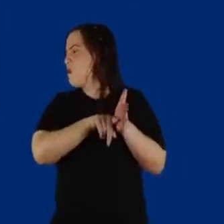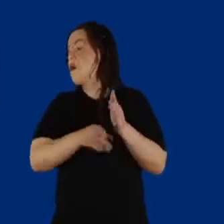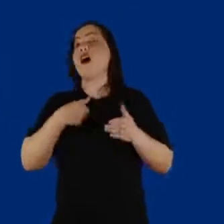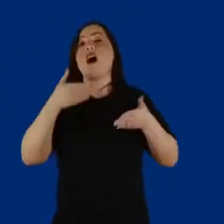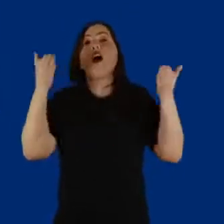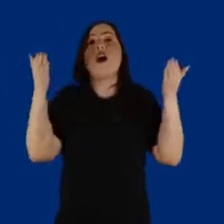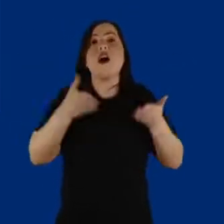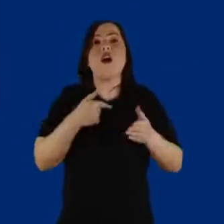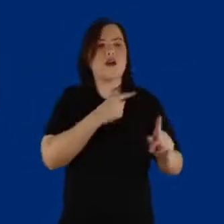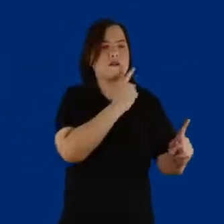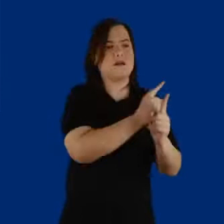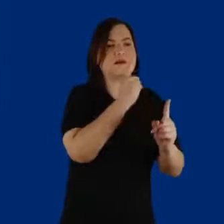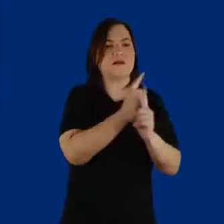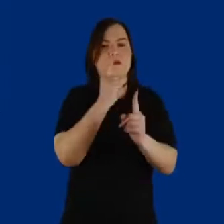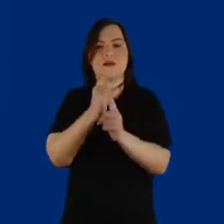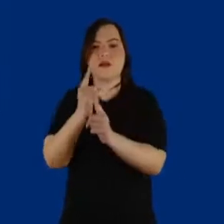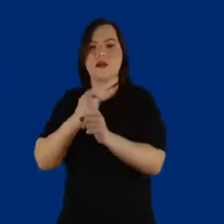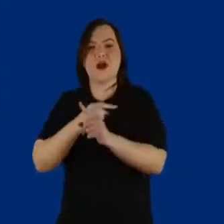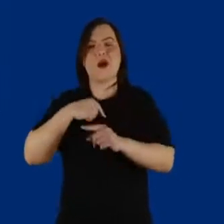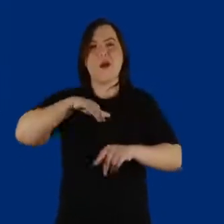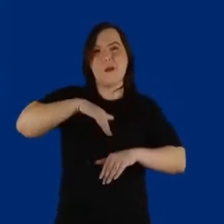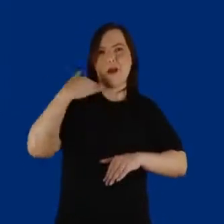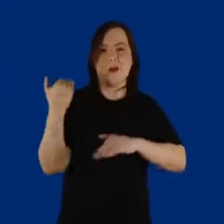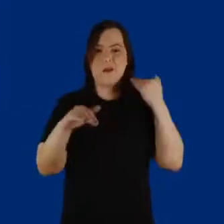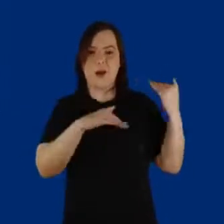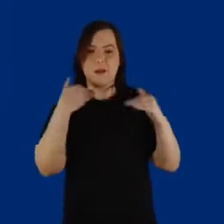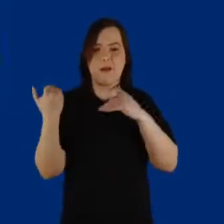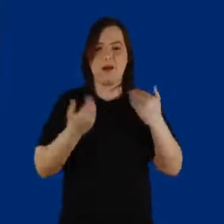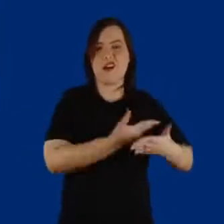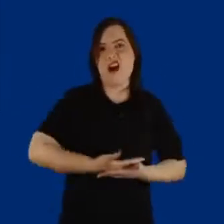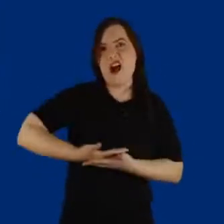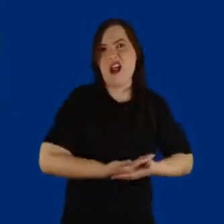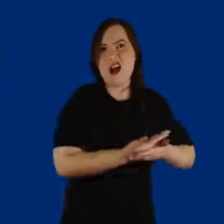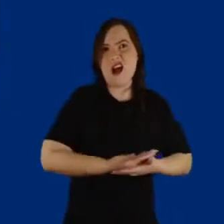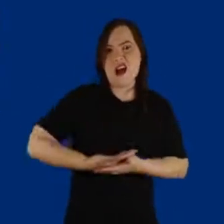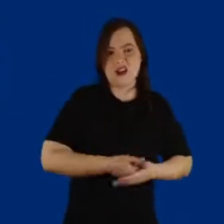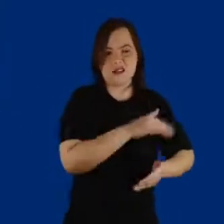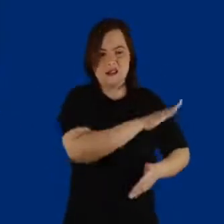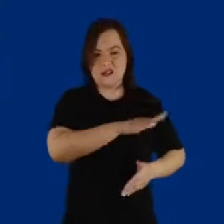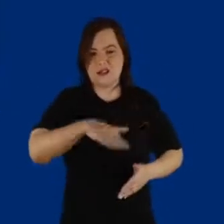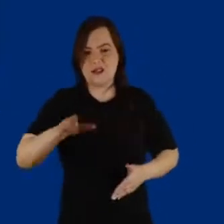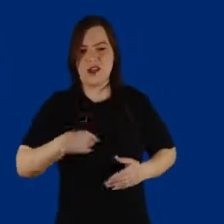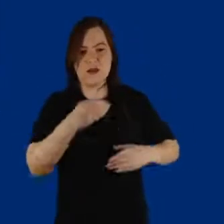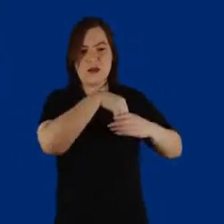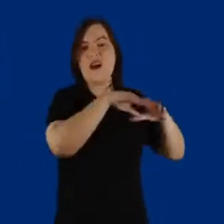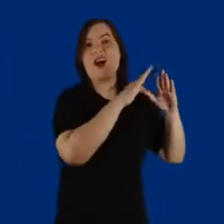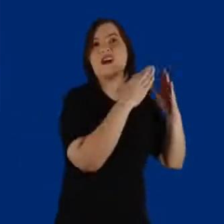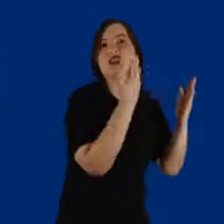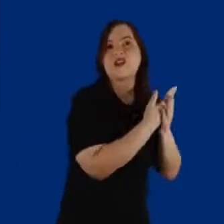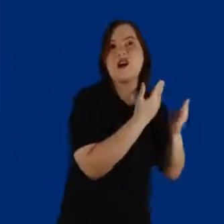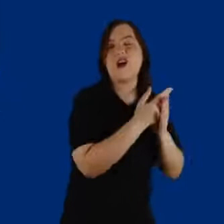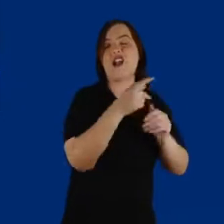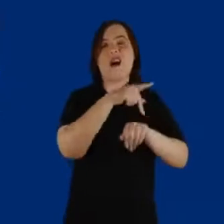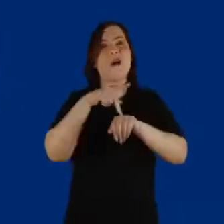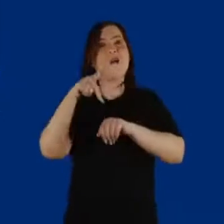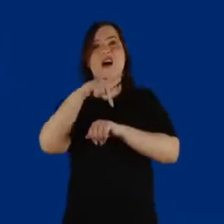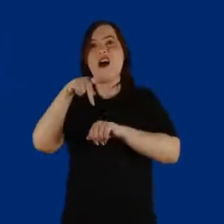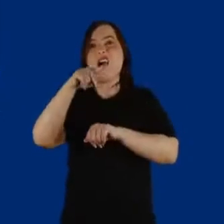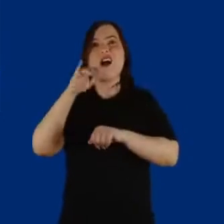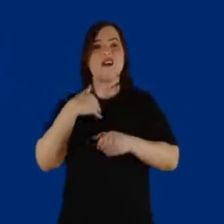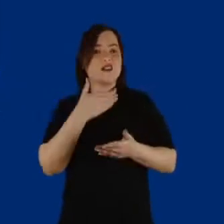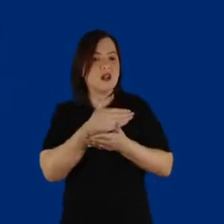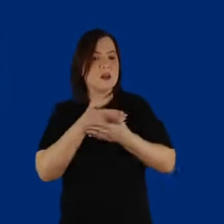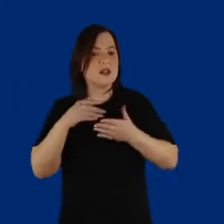estamos encontrando todos esses corpos de bebês, de crianças nas escolas residenciais. Esse país está começando